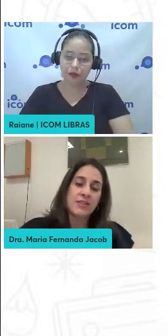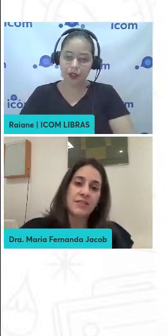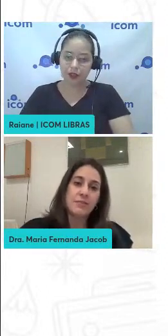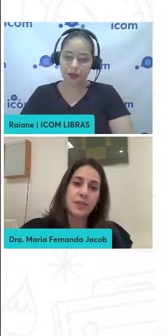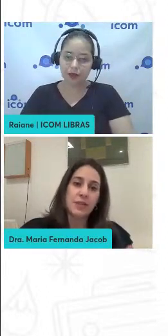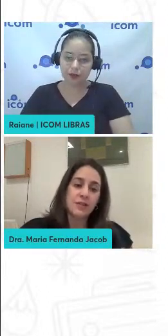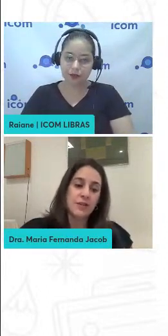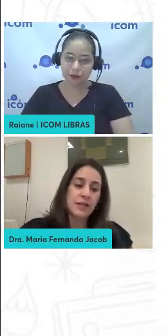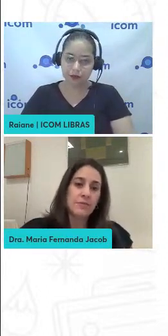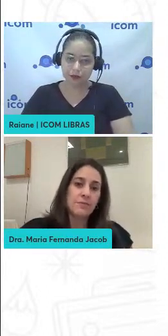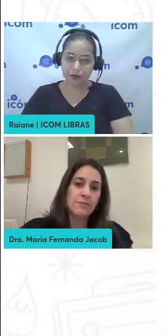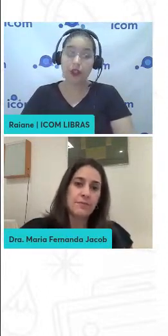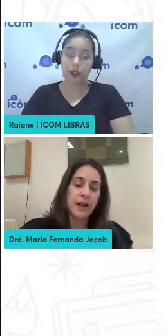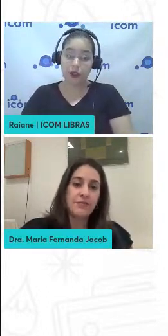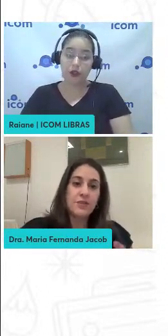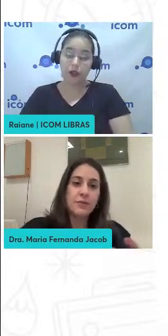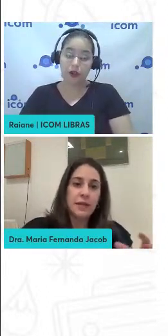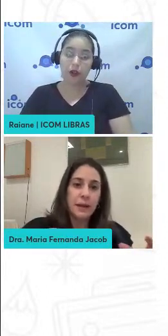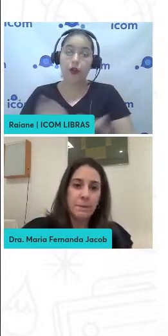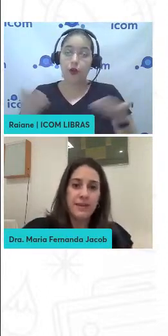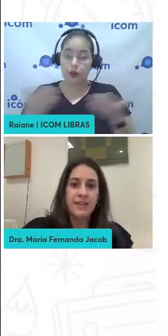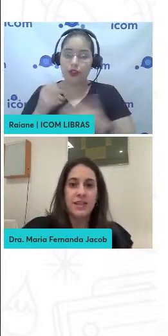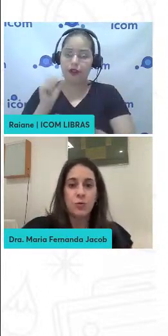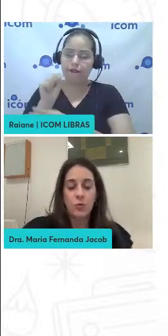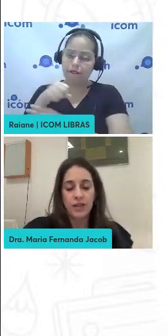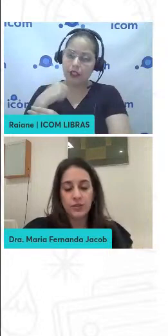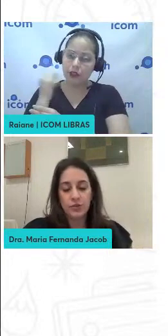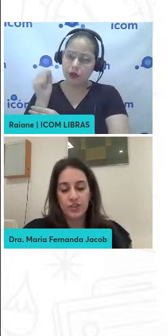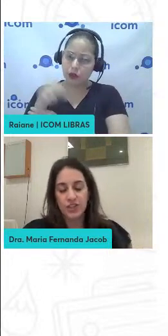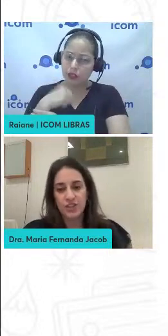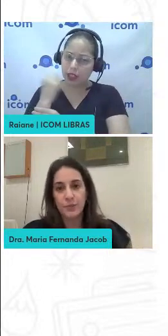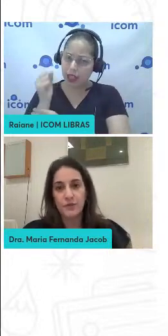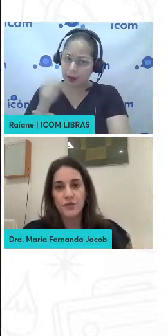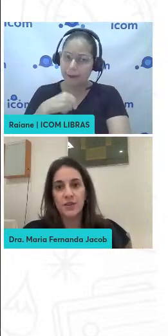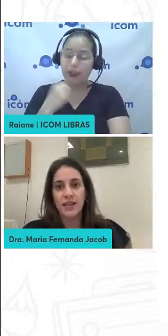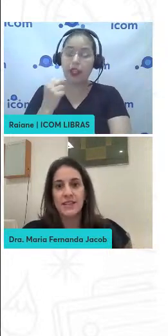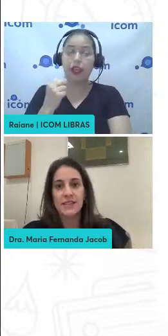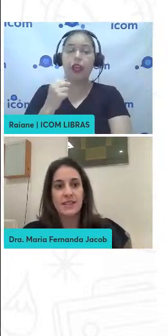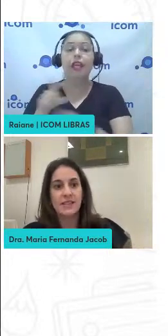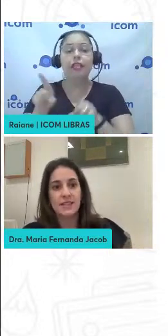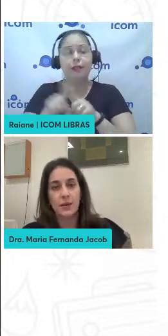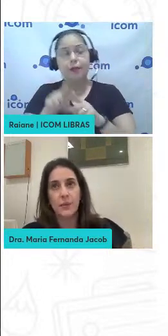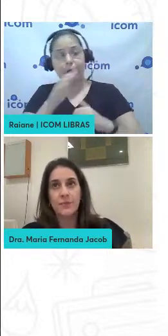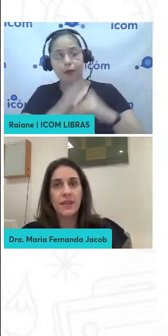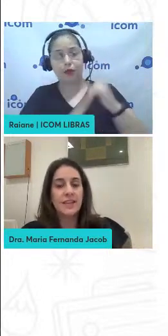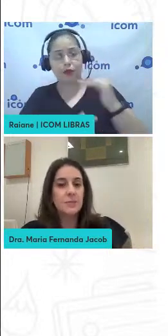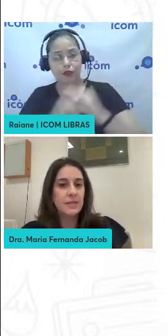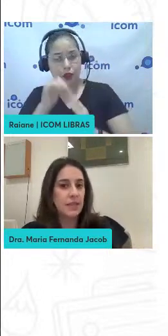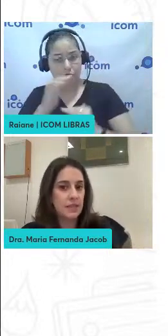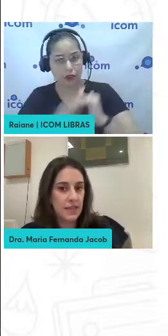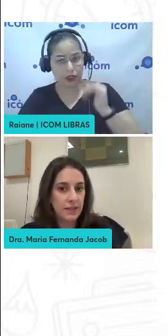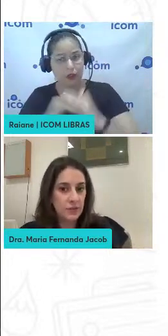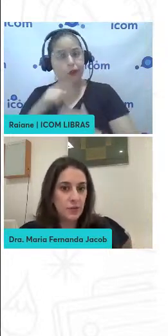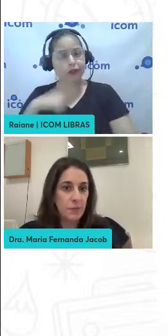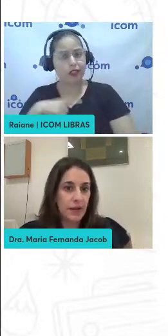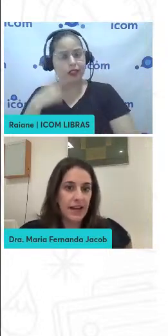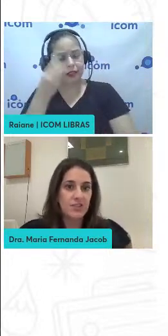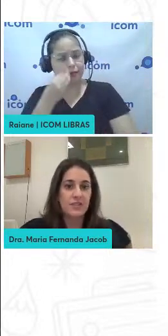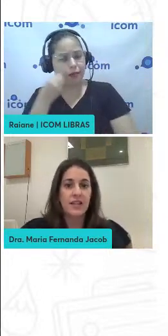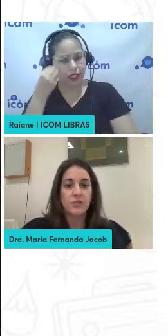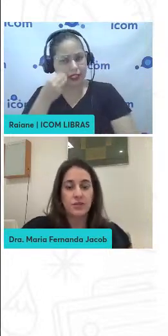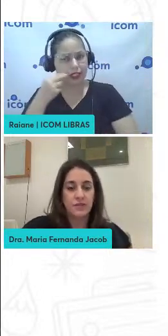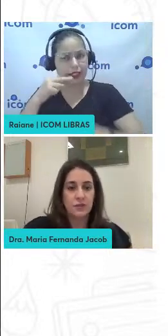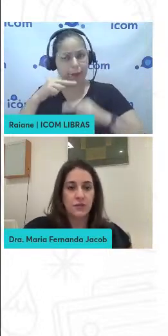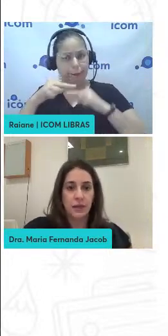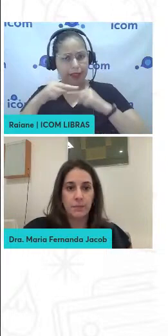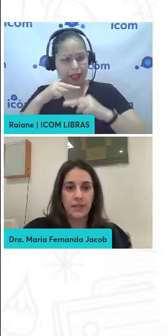daí a fisioterapia e o quanto de profissionais que estão especializados no